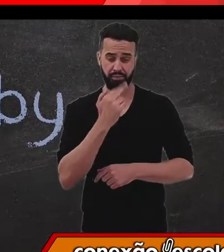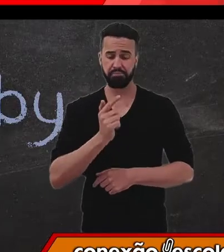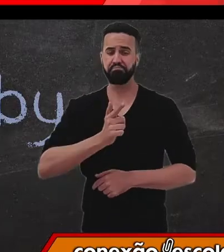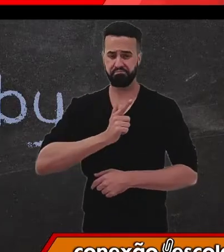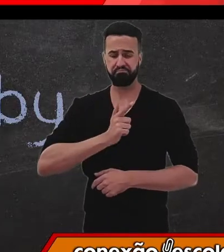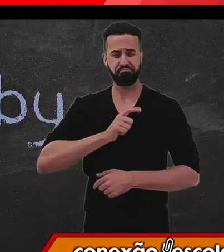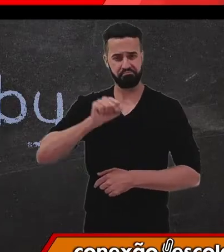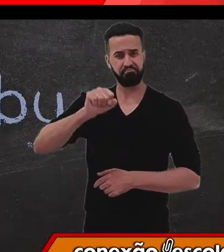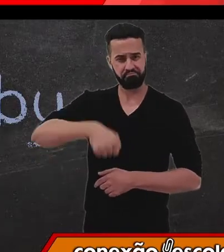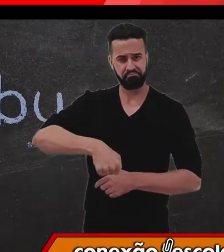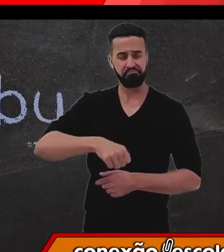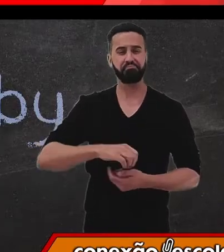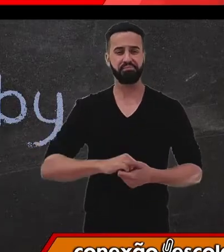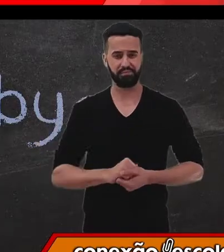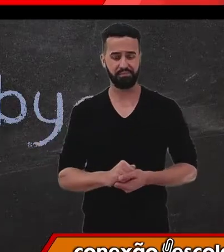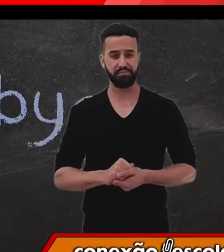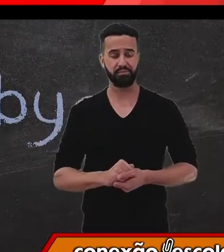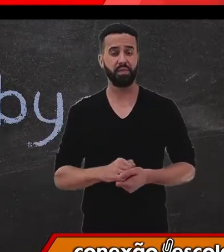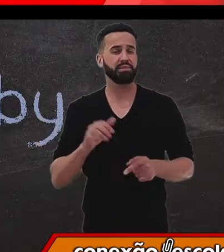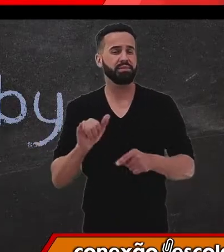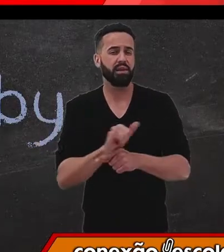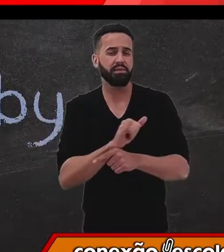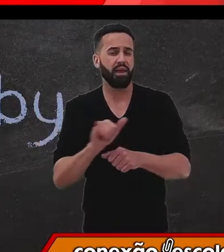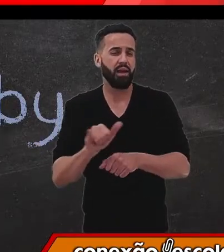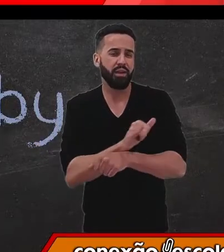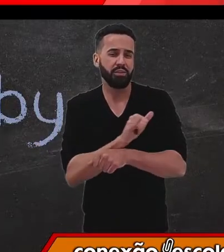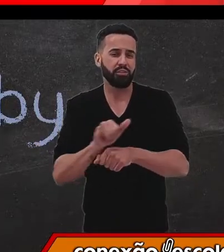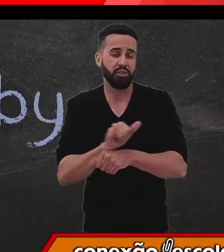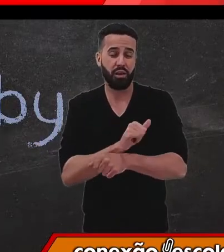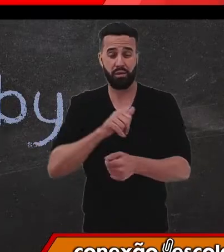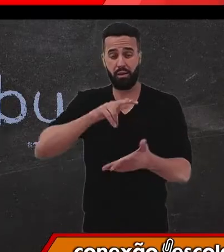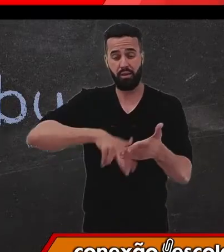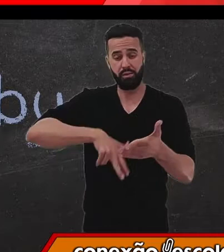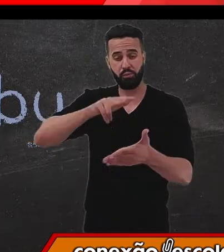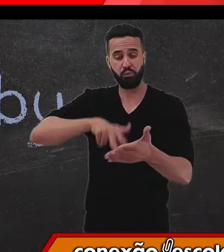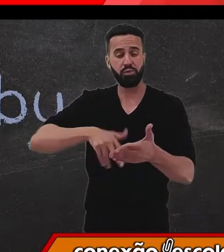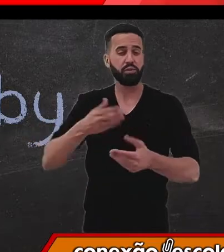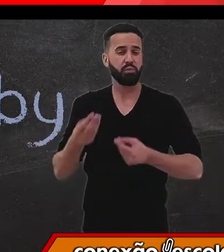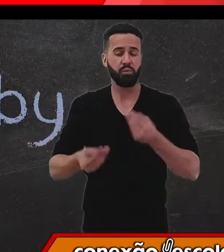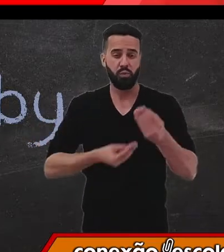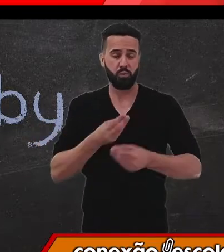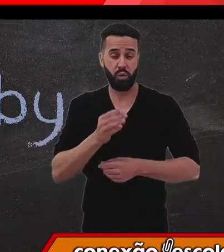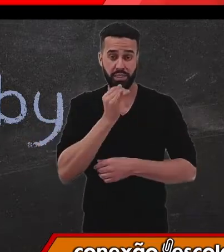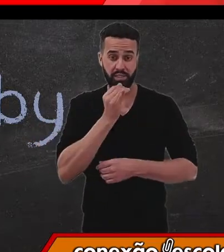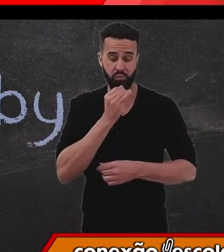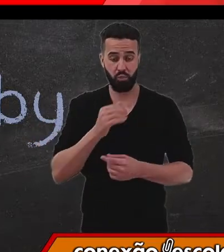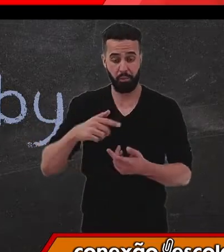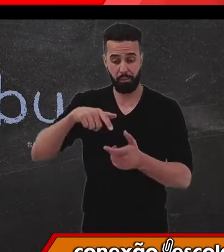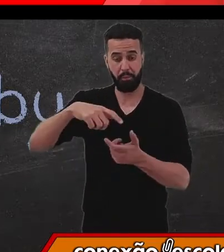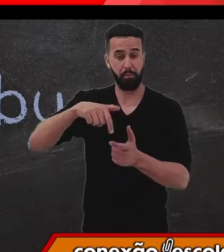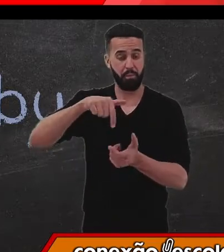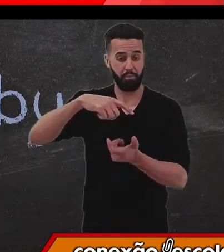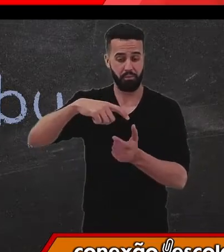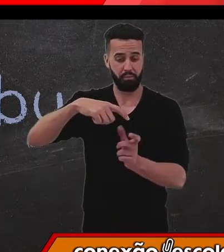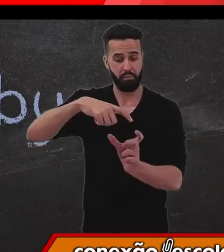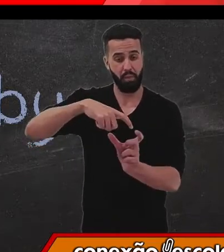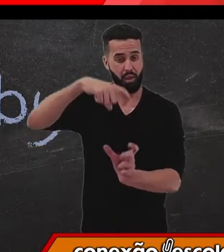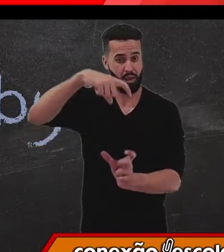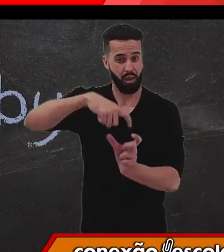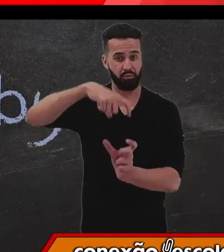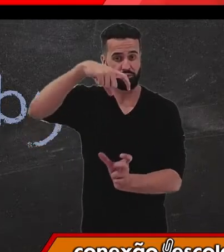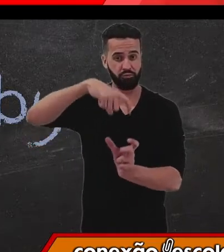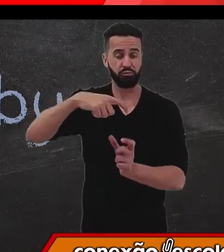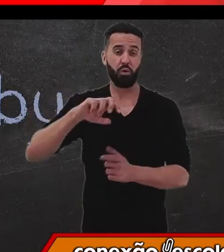Bom, estratégias de leitura. Quando você se depara com um bilhete em inglês, quando você se depara com